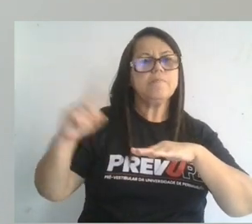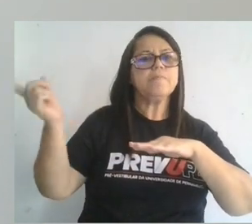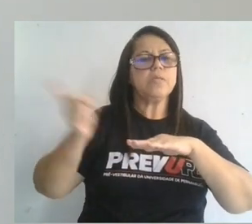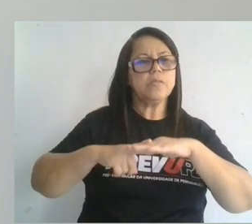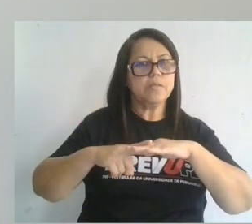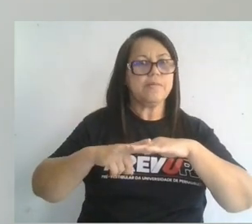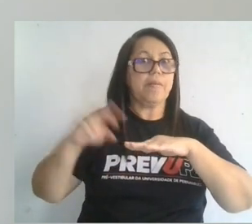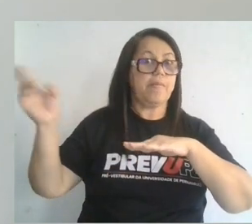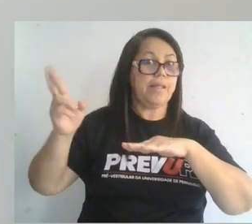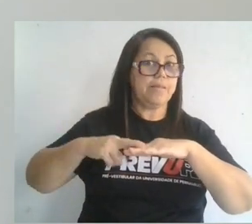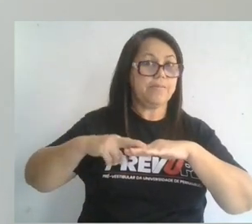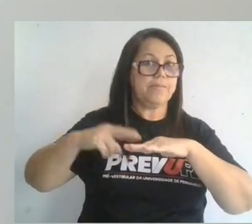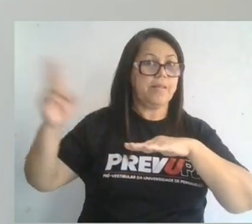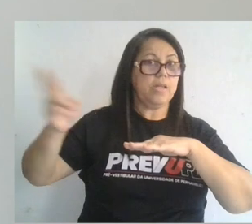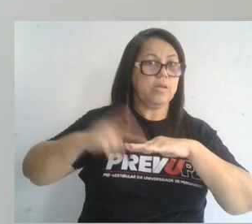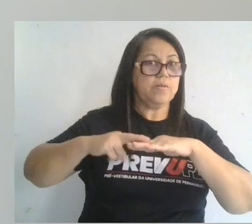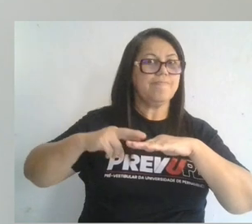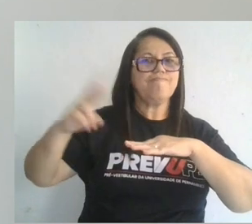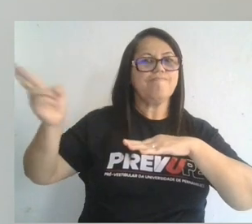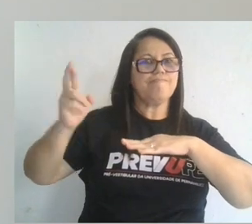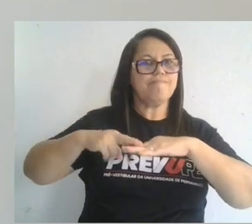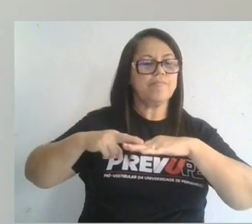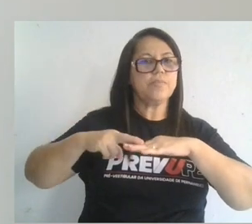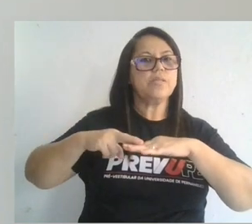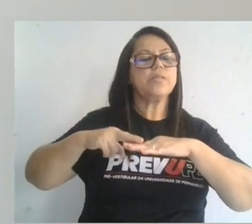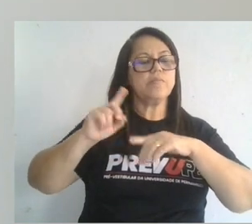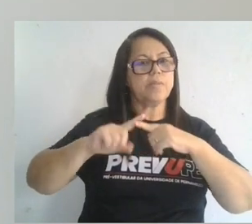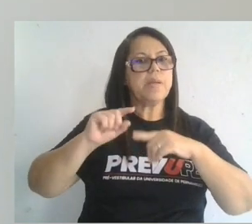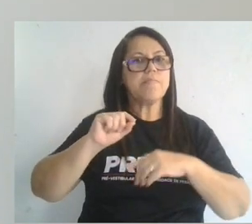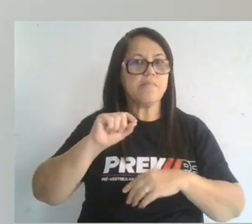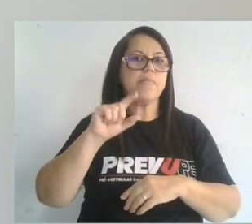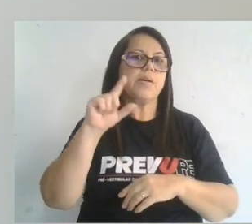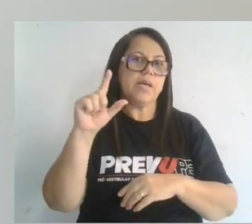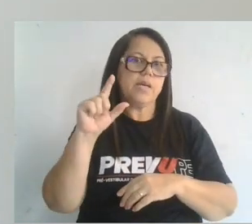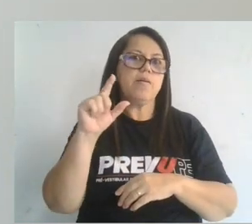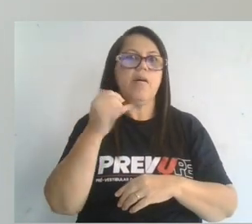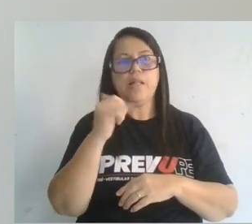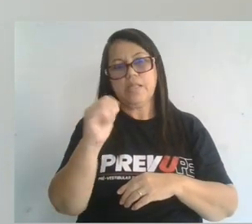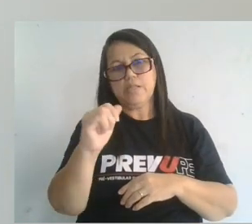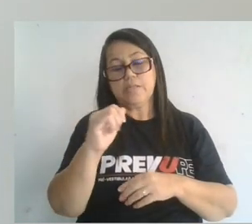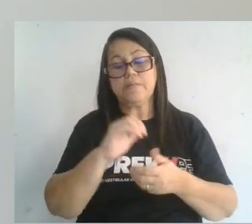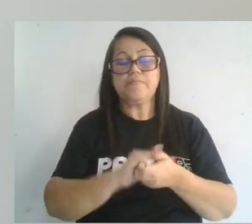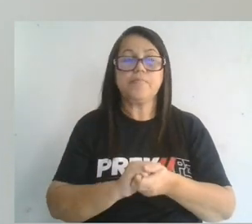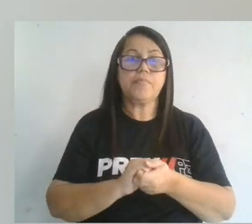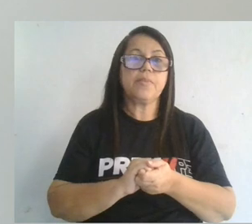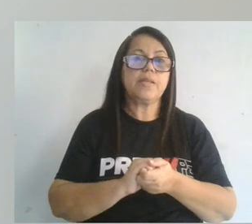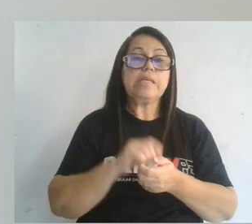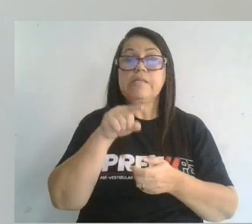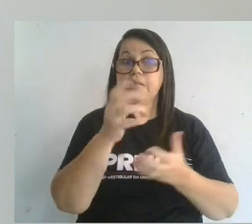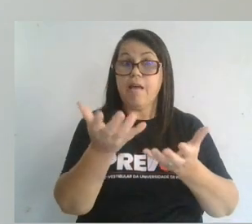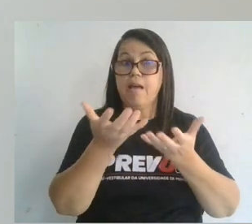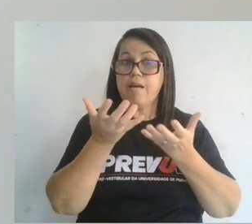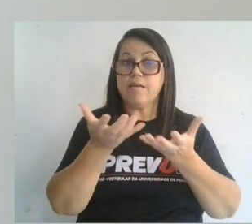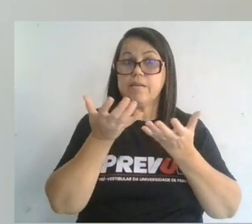seja, a frequência da radiação, a frequência da luz, maior a sua energia. Então, se você